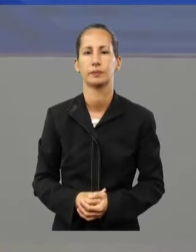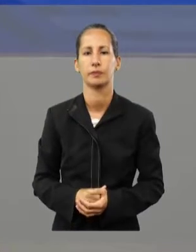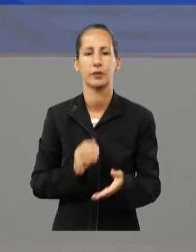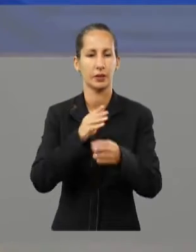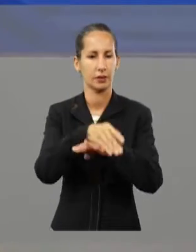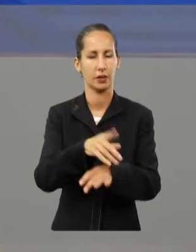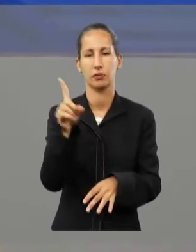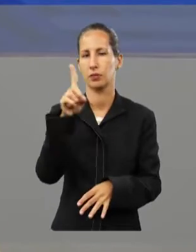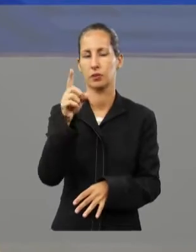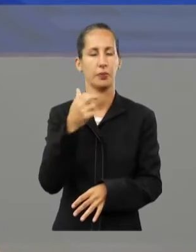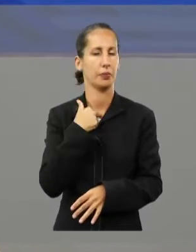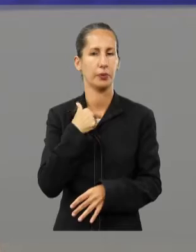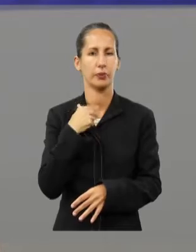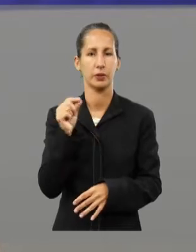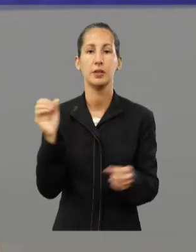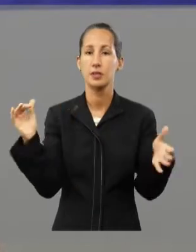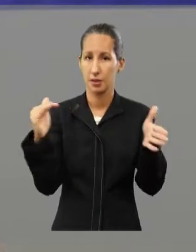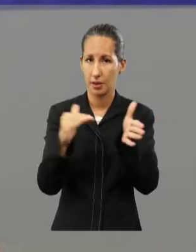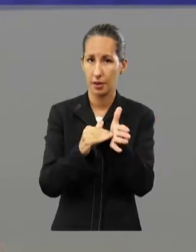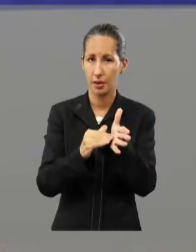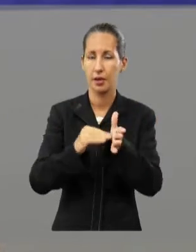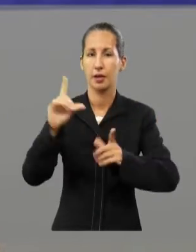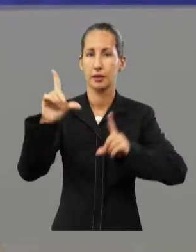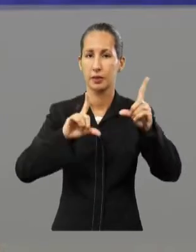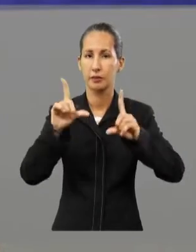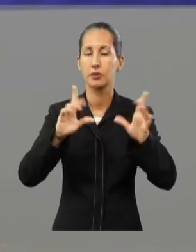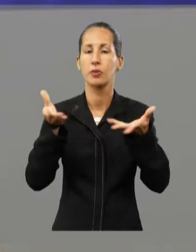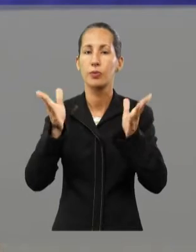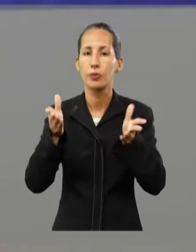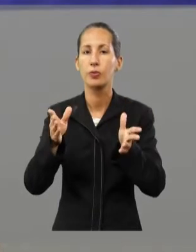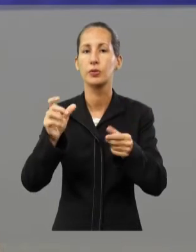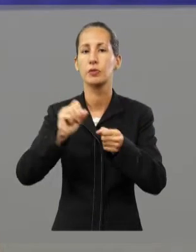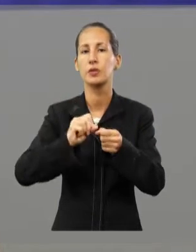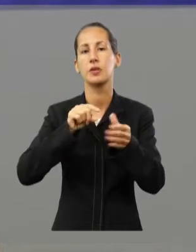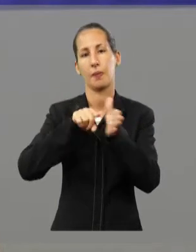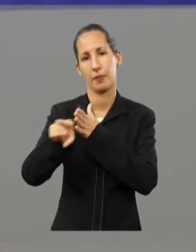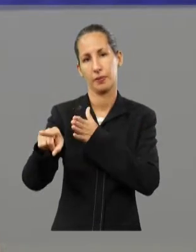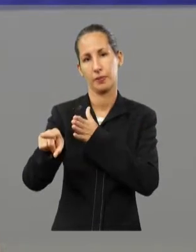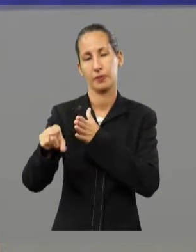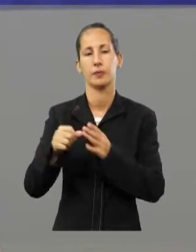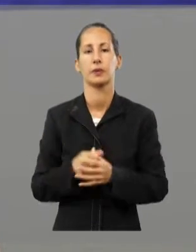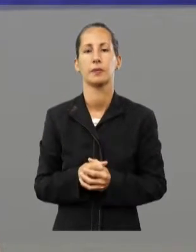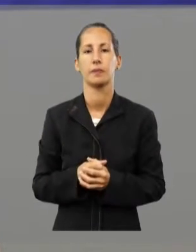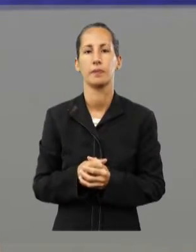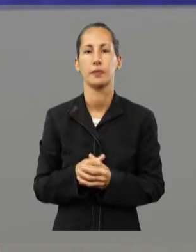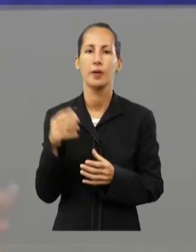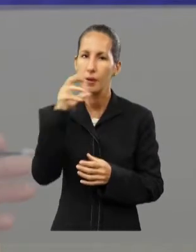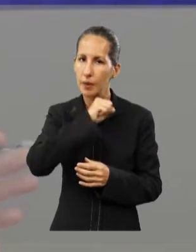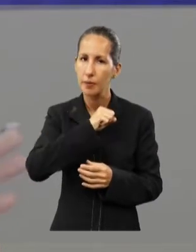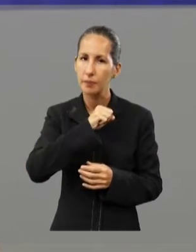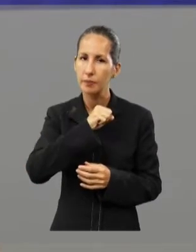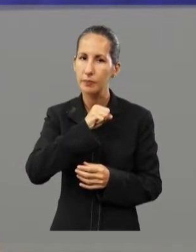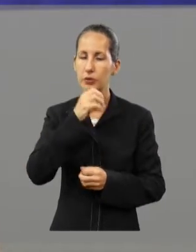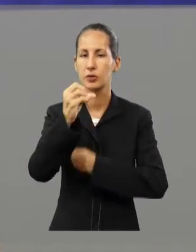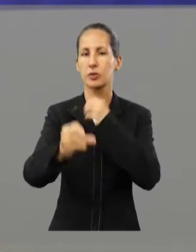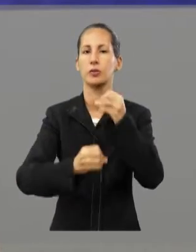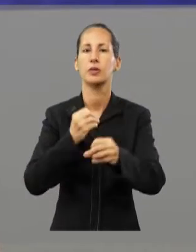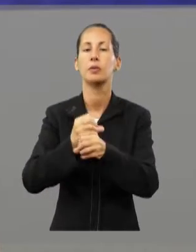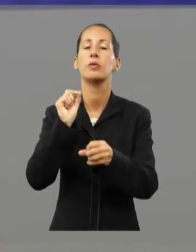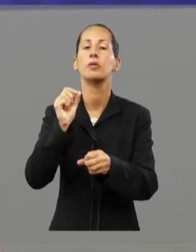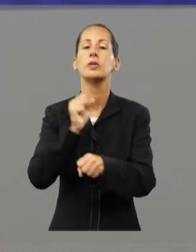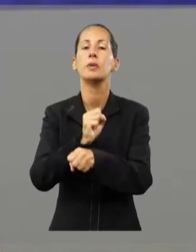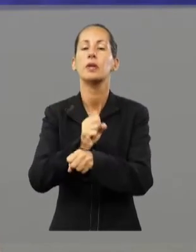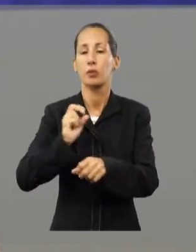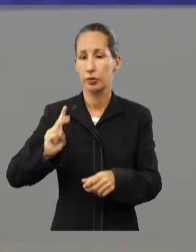entrar. Vereador, e para a gente encerrar nossa entrevista, eu vou fazer uma pergunta brevemente para o segundo semestre. Qual a